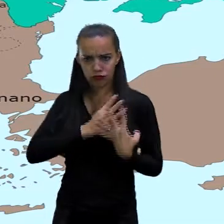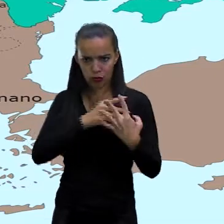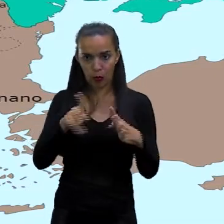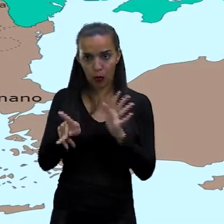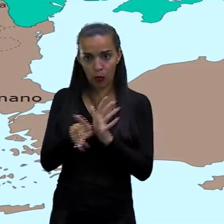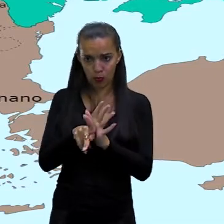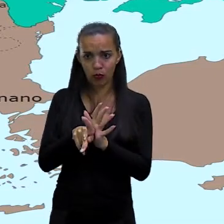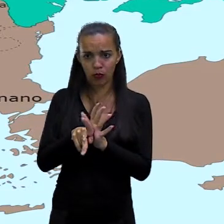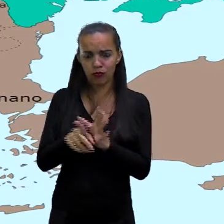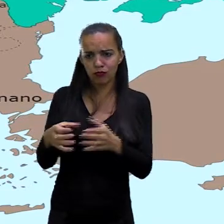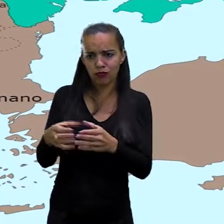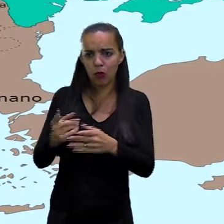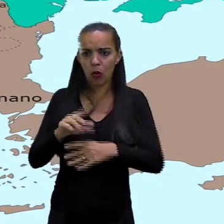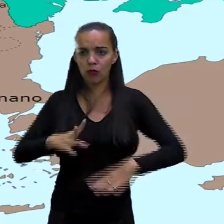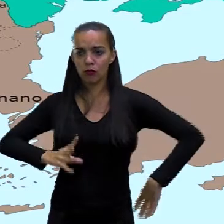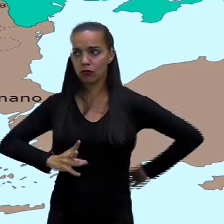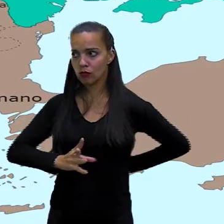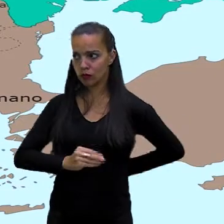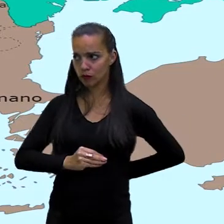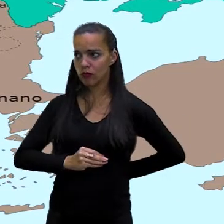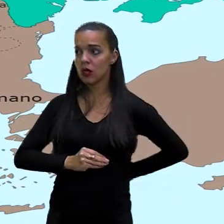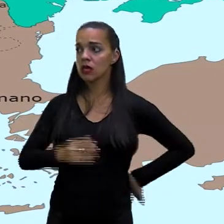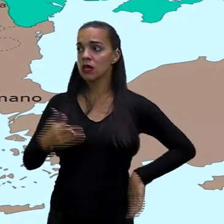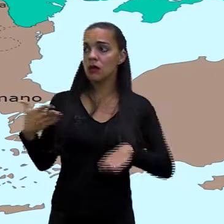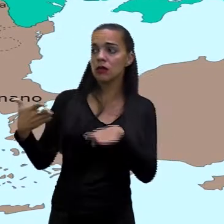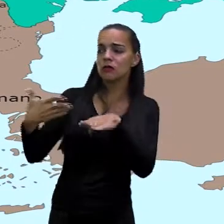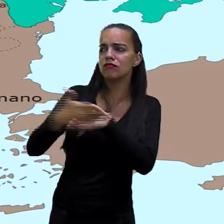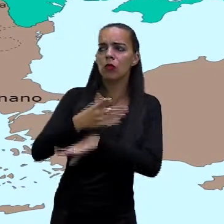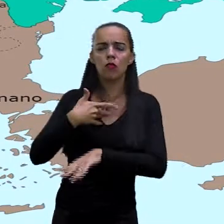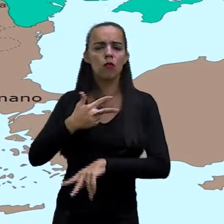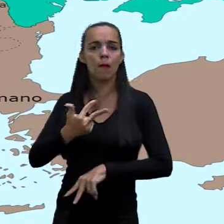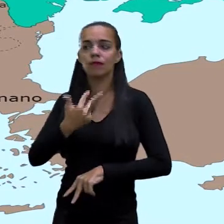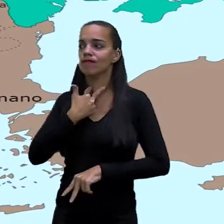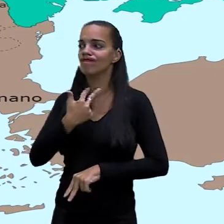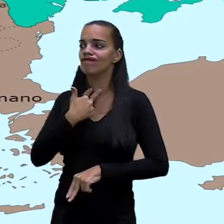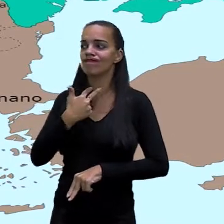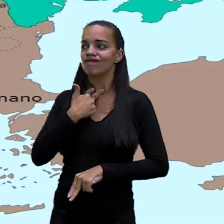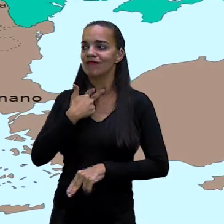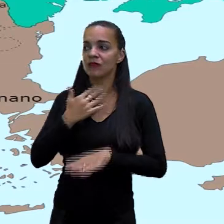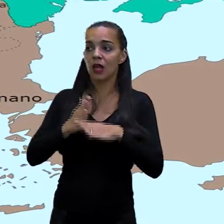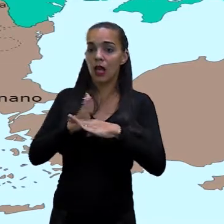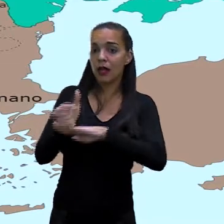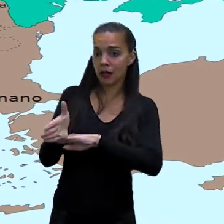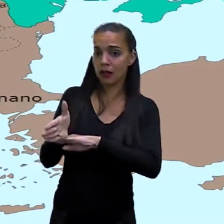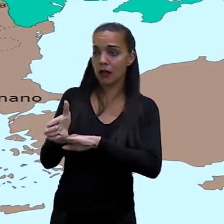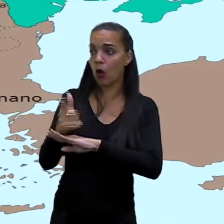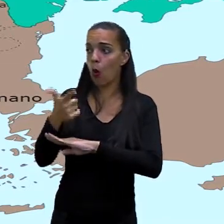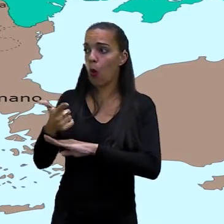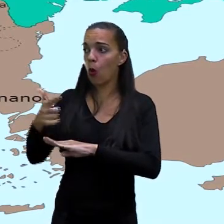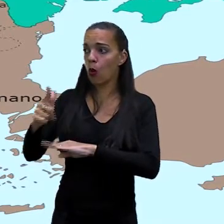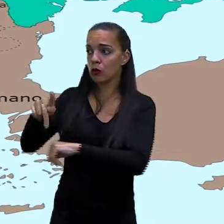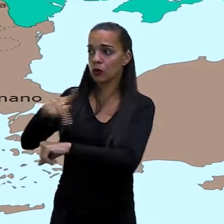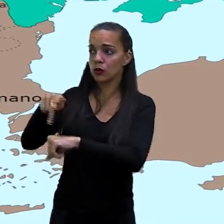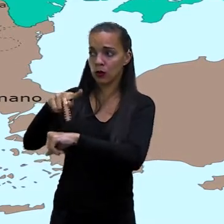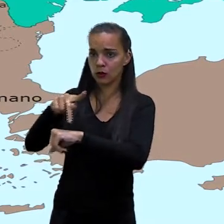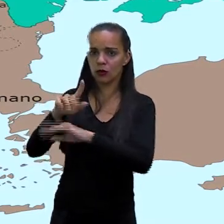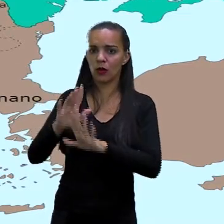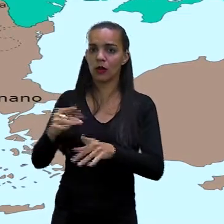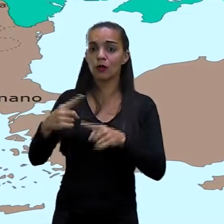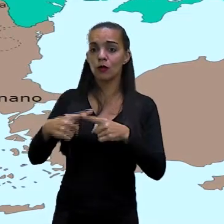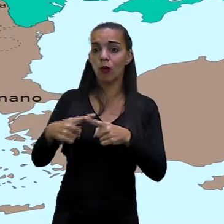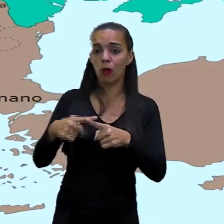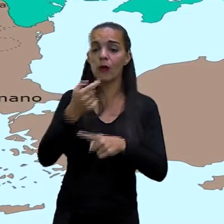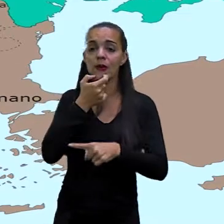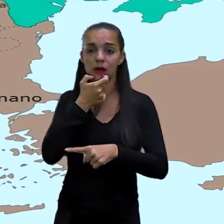napoleônicas, nossa, um trava-língua, né? Napoleônicas, não poderiam comercializar com a Grã-Bretanha, já